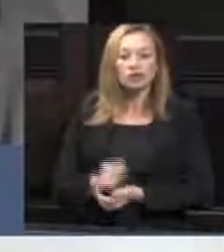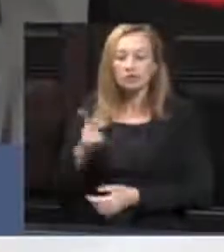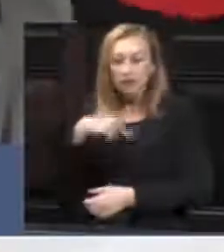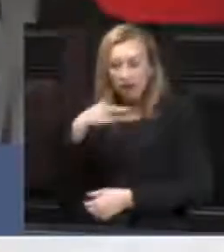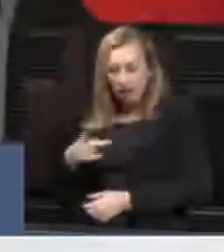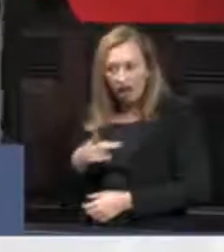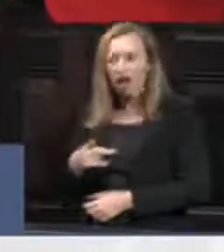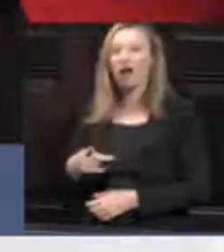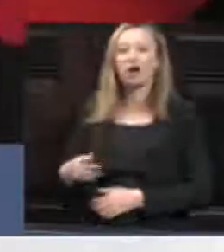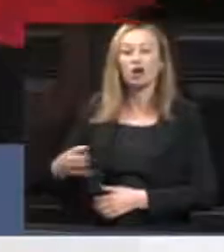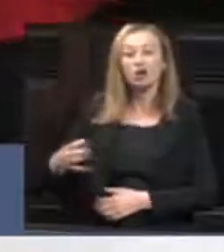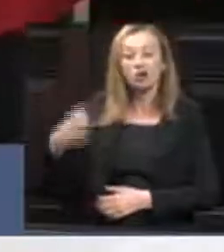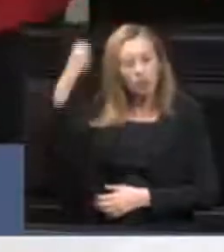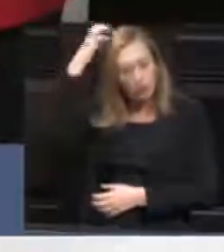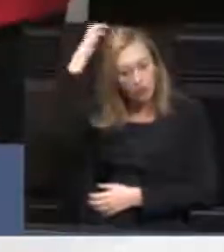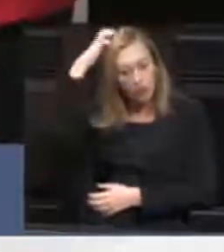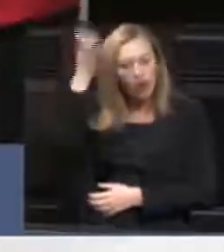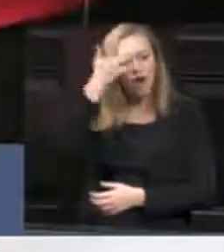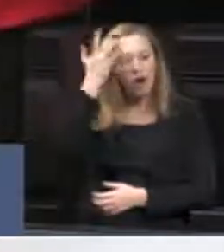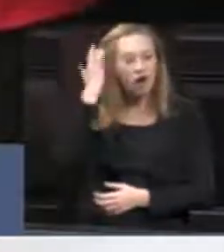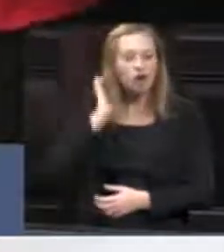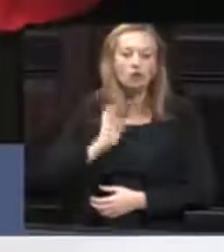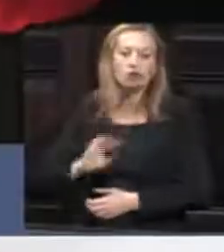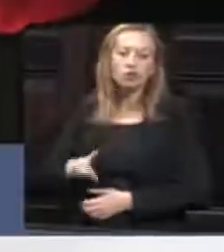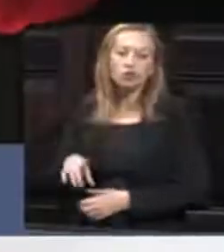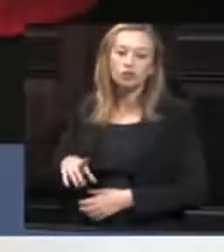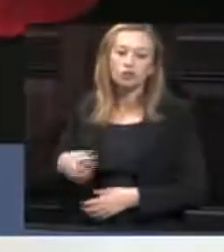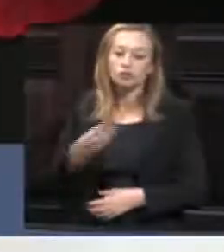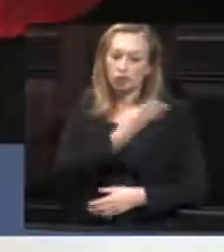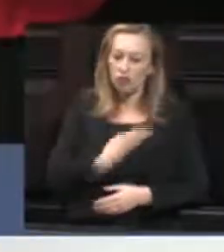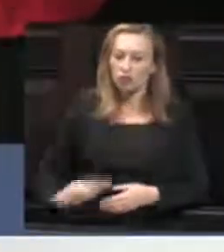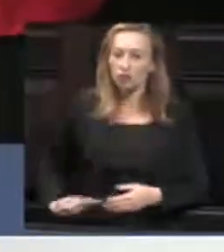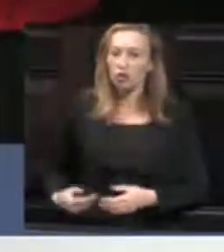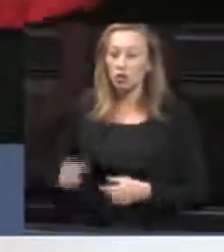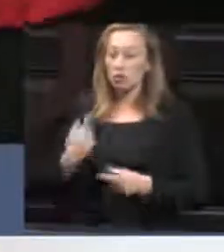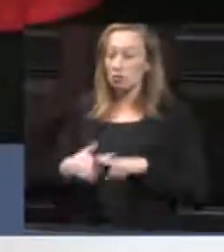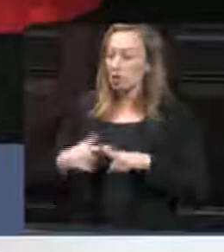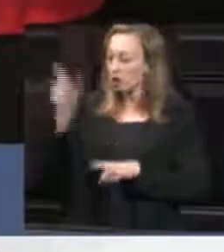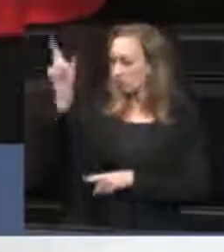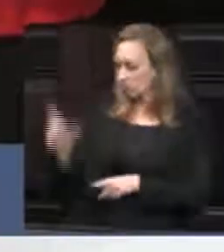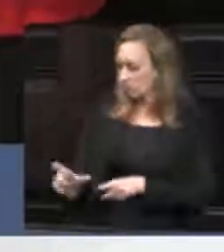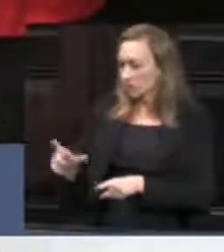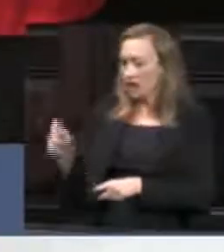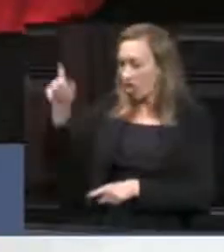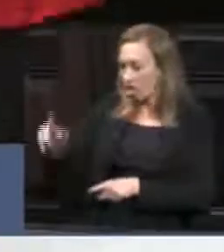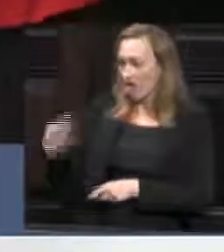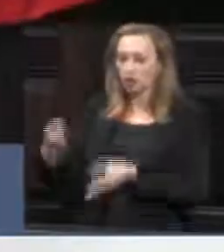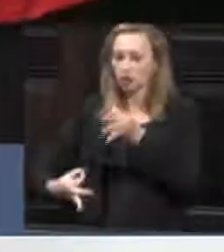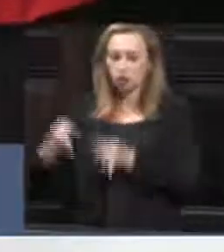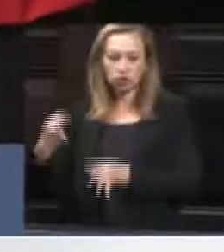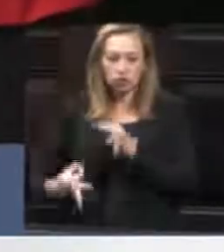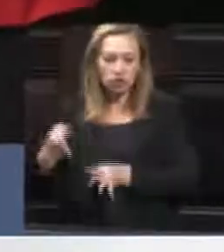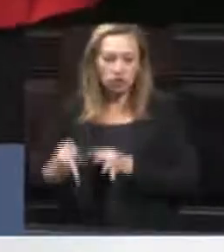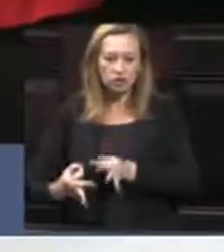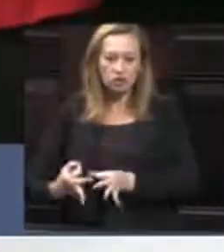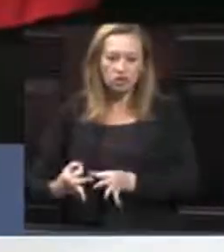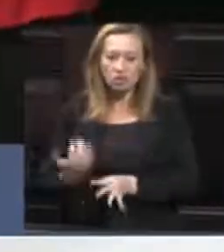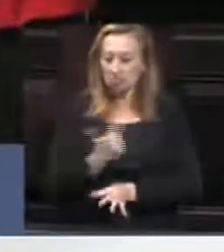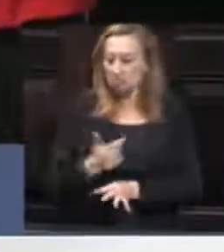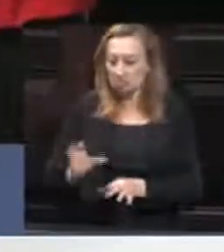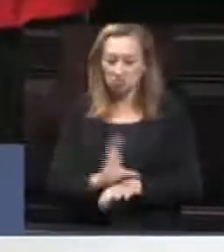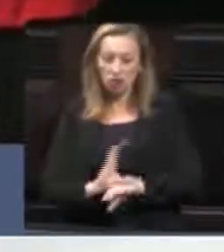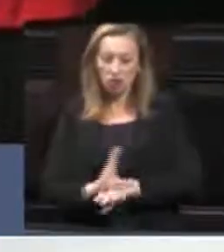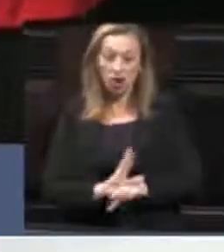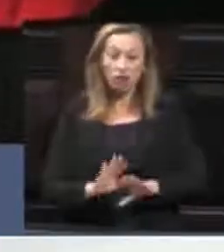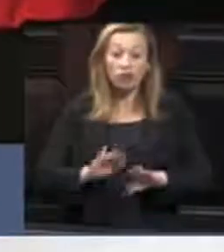de ser juiz, encaminhar um projeto e trazendo única e exclusivamente o fato de ser inconstitucional,